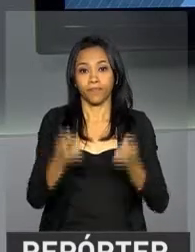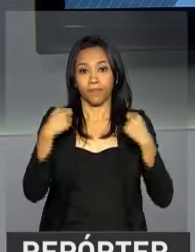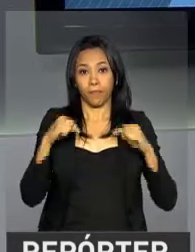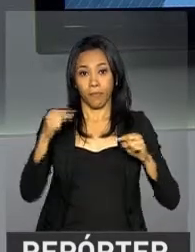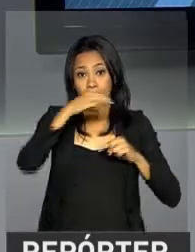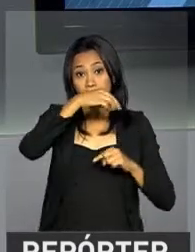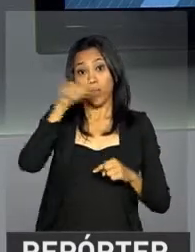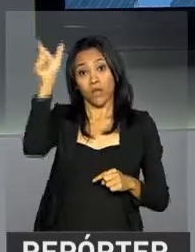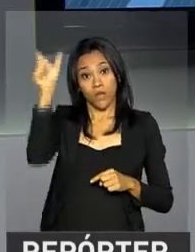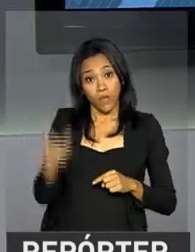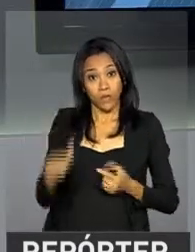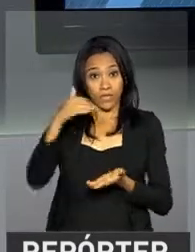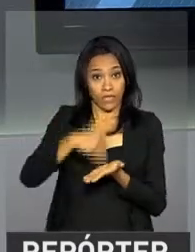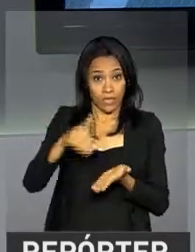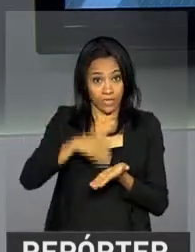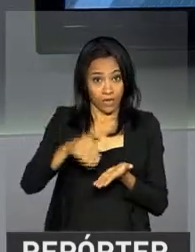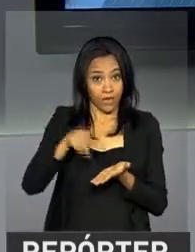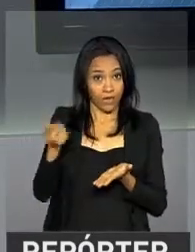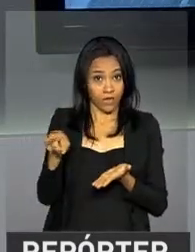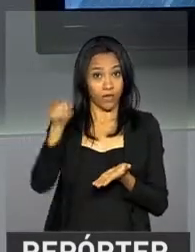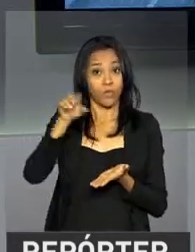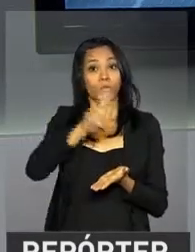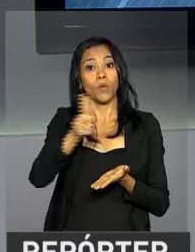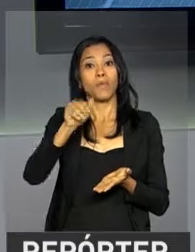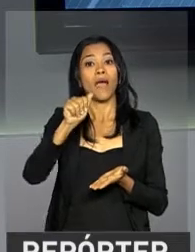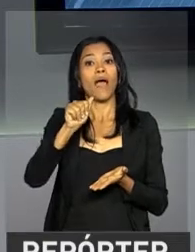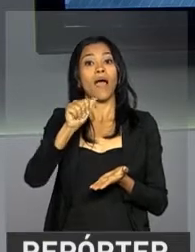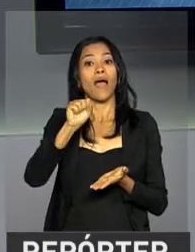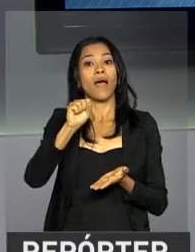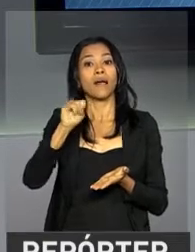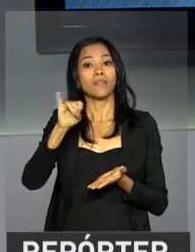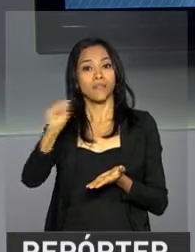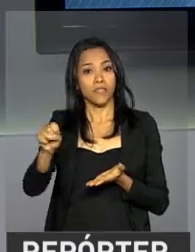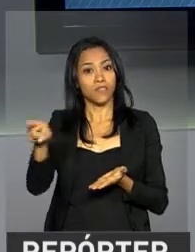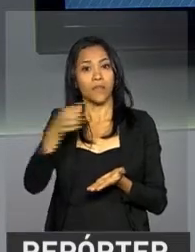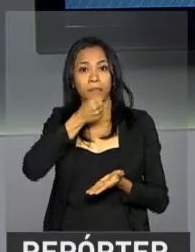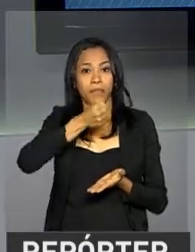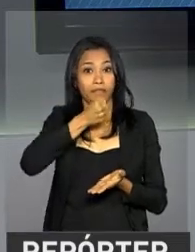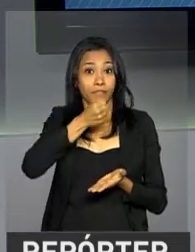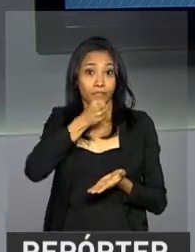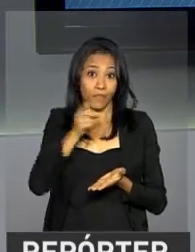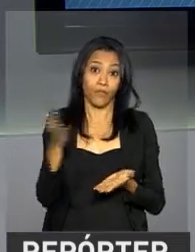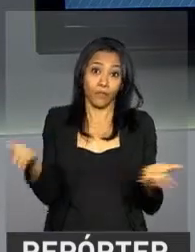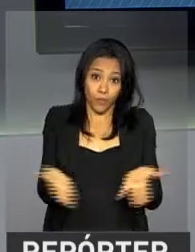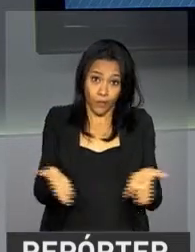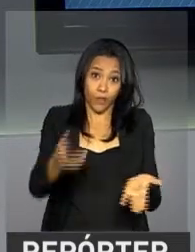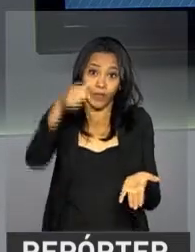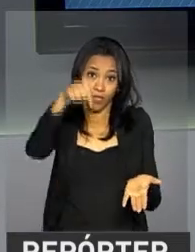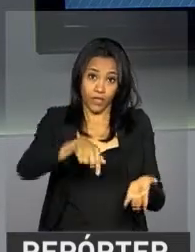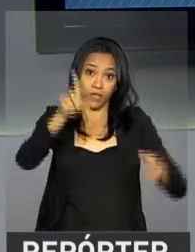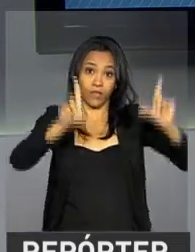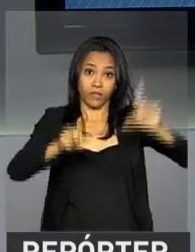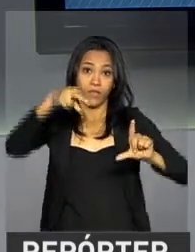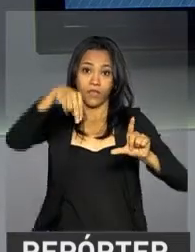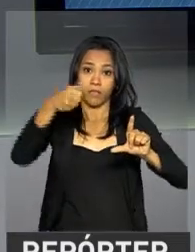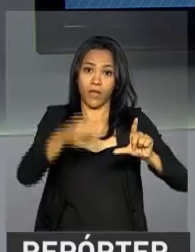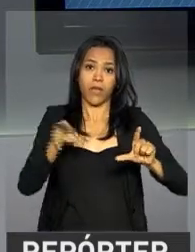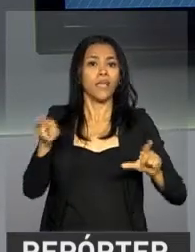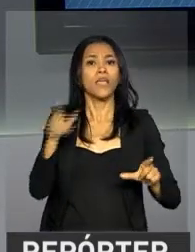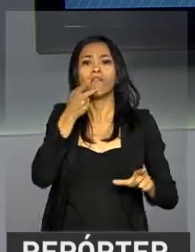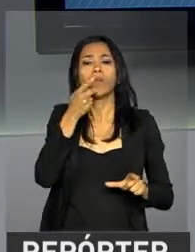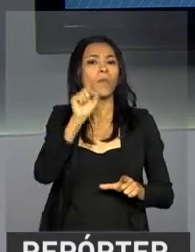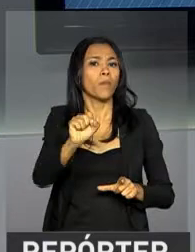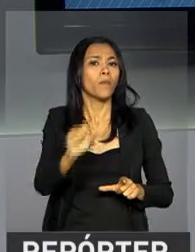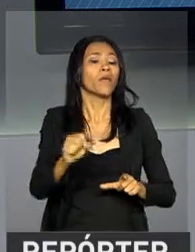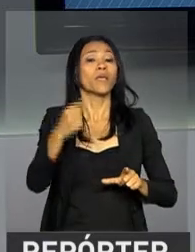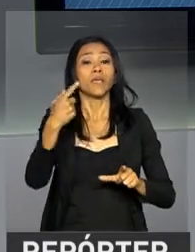detalhe nacional de juventude assis filho foi o entrevistado de hoje do programa por dentro do governo aqdaie br ele lembrou que o programa